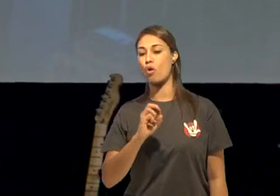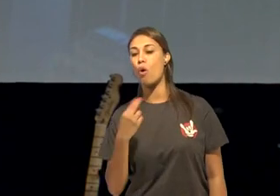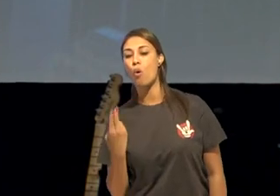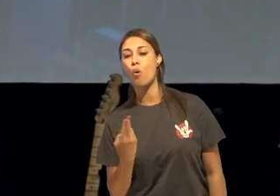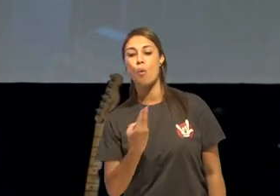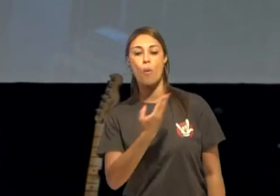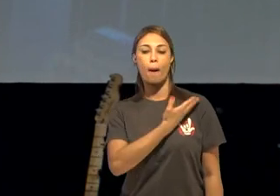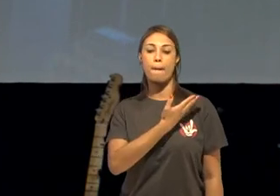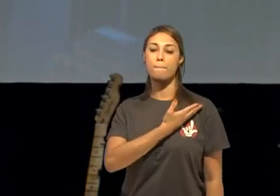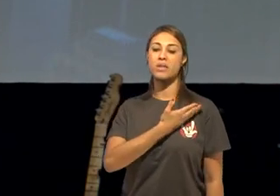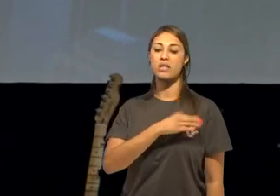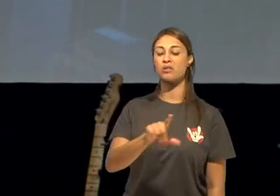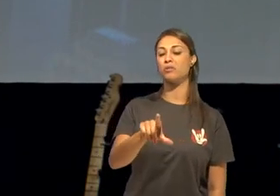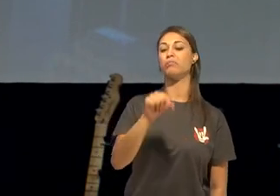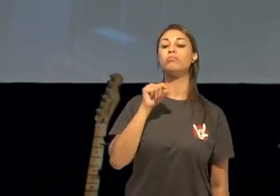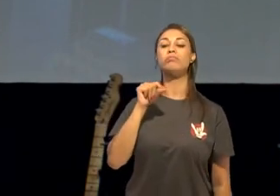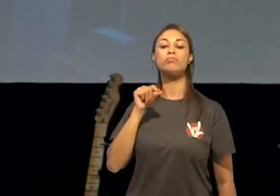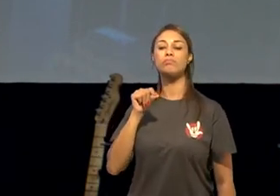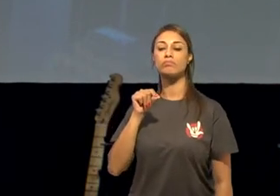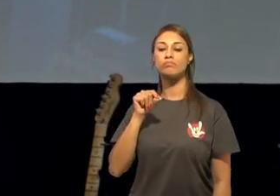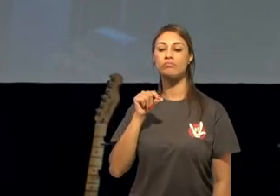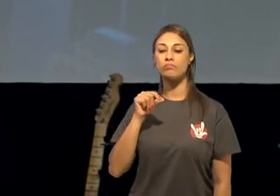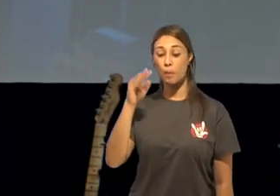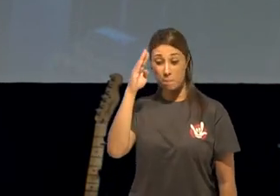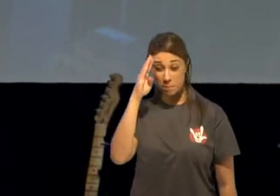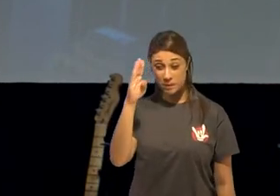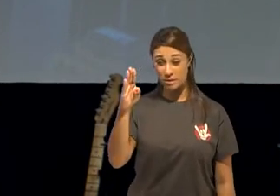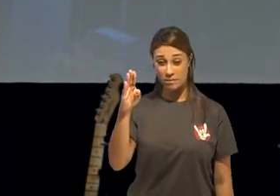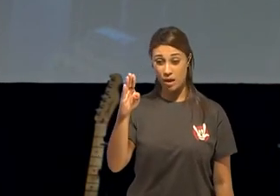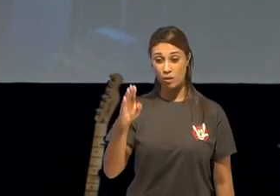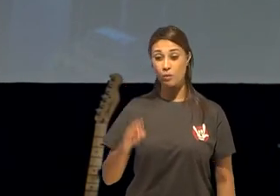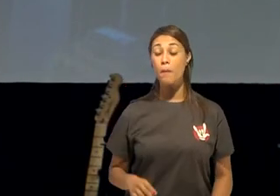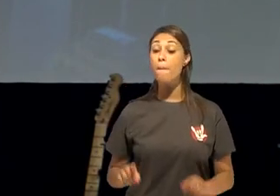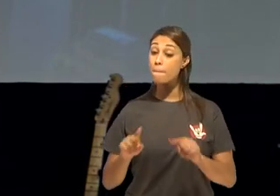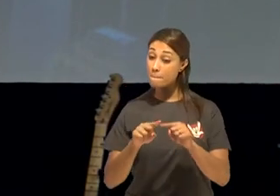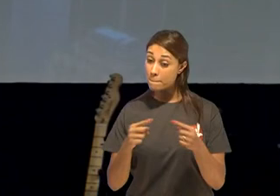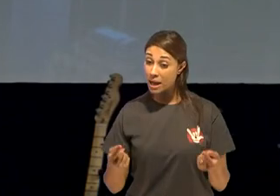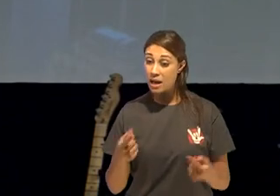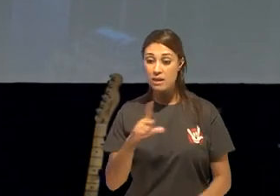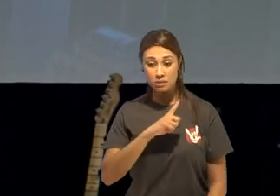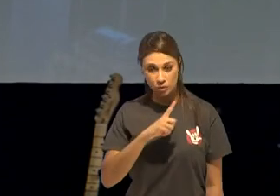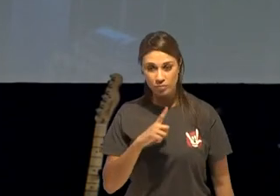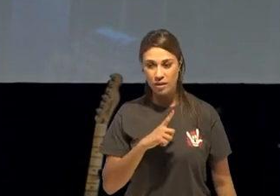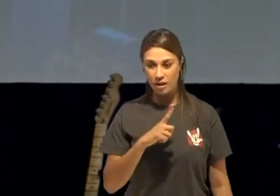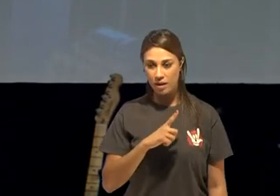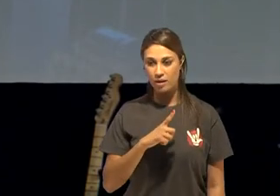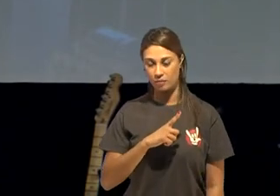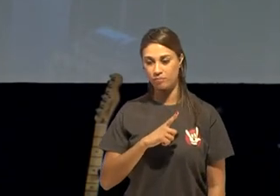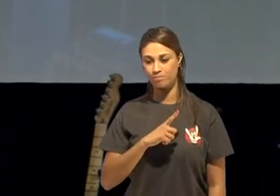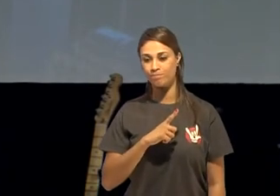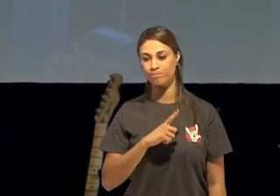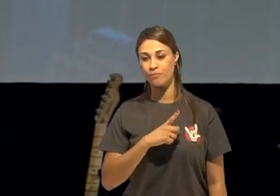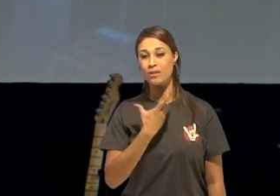espirituais. Eu não tenho filhos preferidos, mas eu tenho filhos que desejam construir um relacionamento